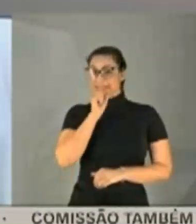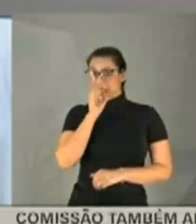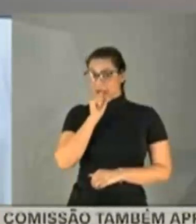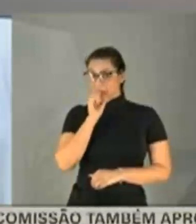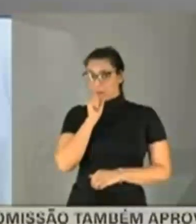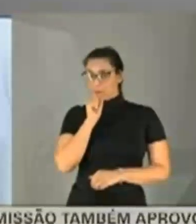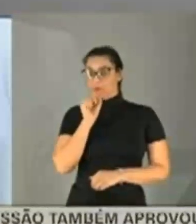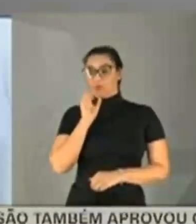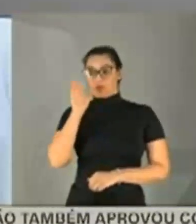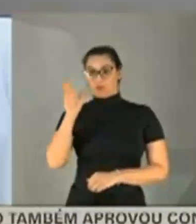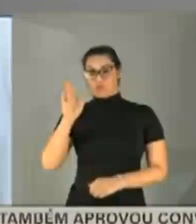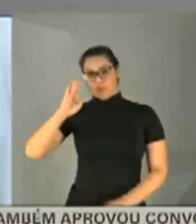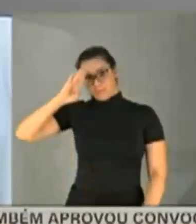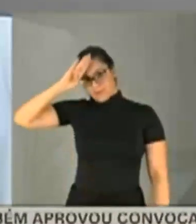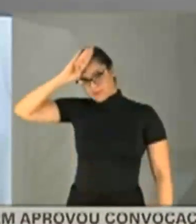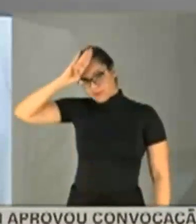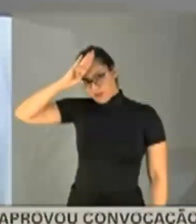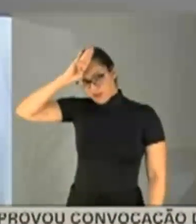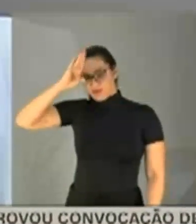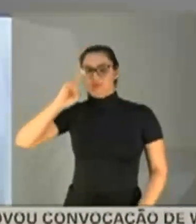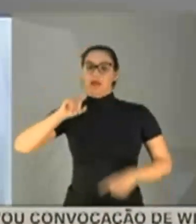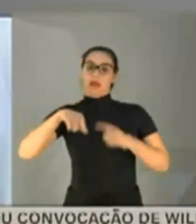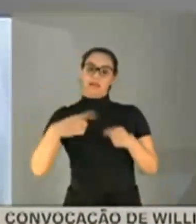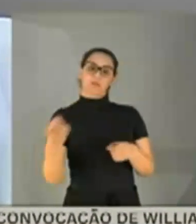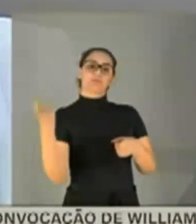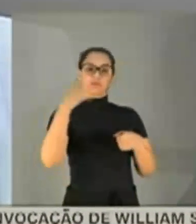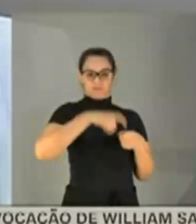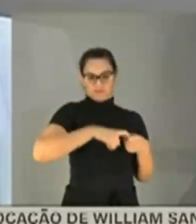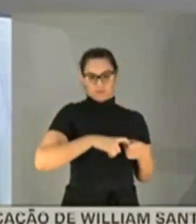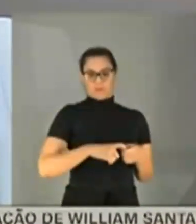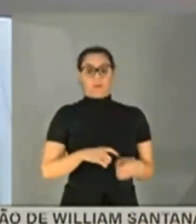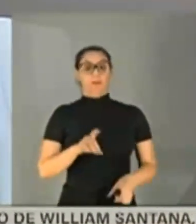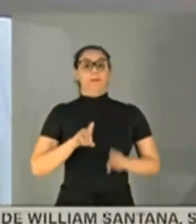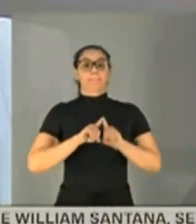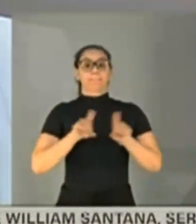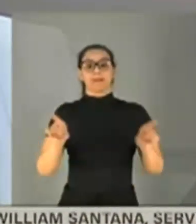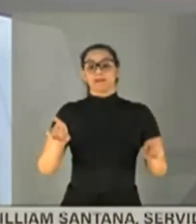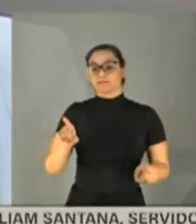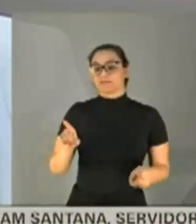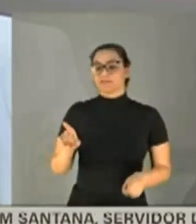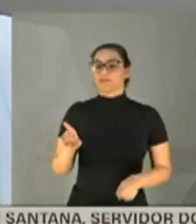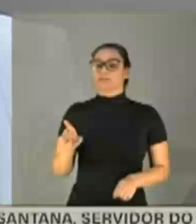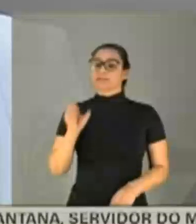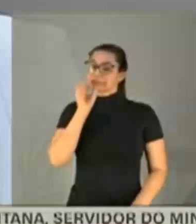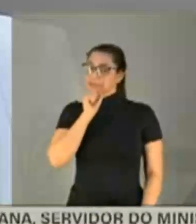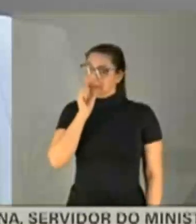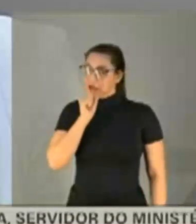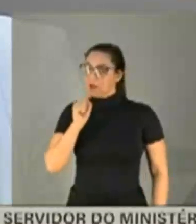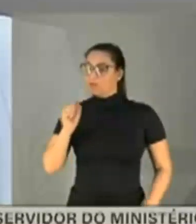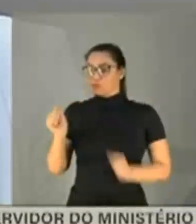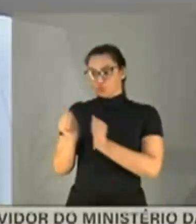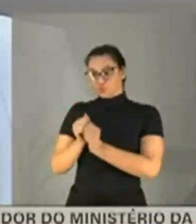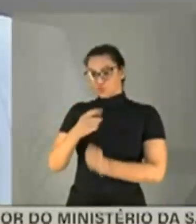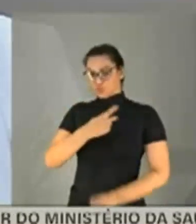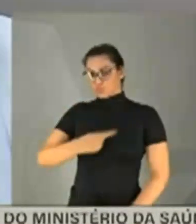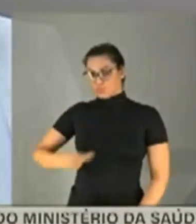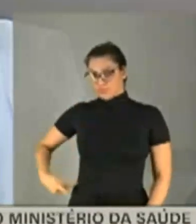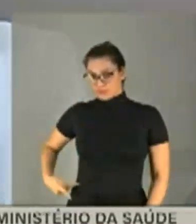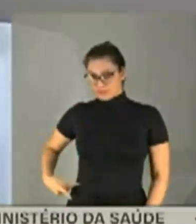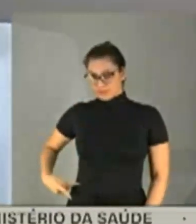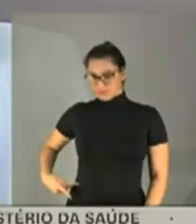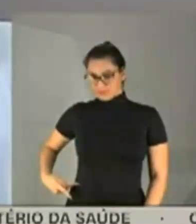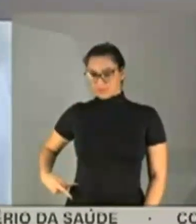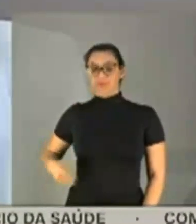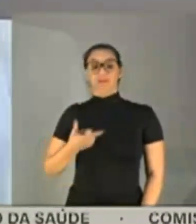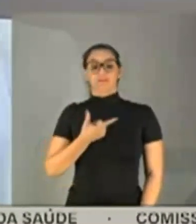presidente, e depois veio aqui. Não sei quando ele veio aqui. No domingo, no sábado ele foi no presidente. No domingo... O presidente é 20 de março.